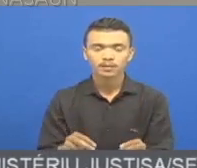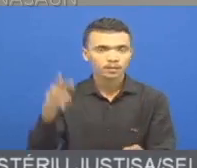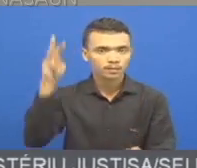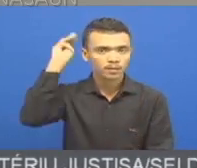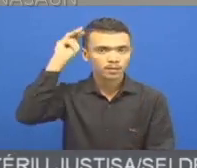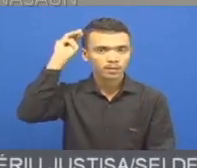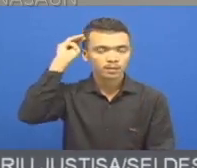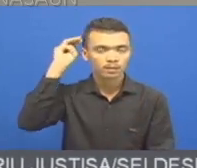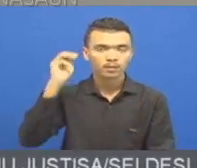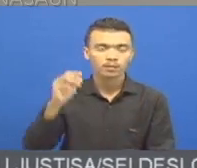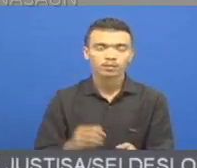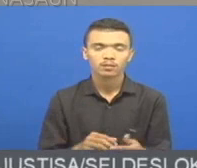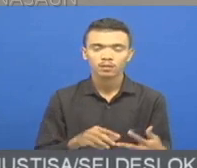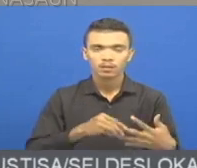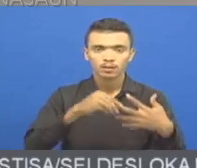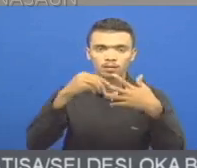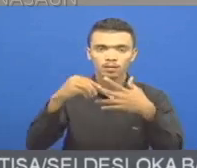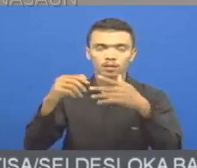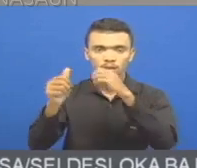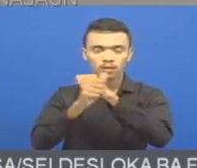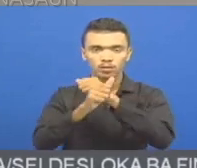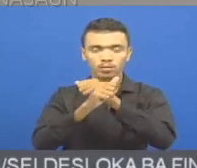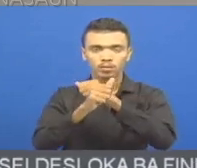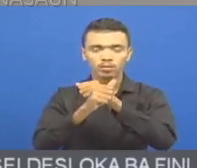Ministério relevante do assunto